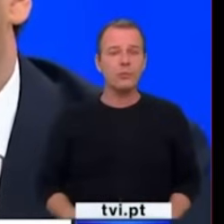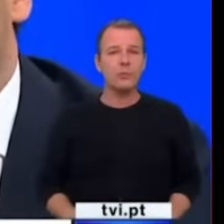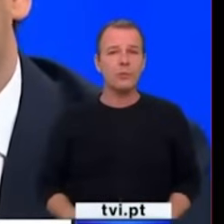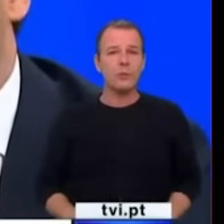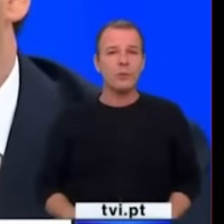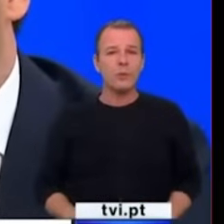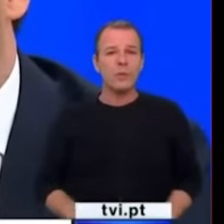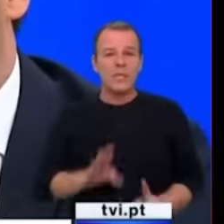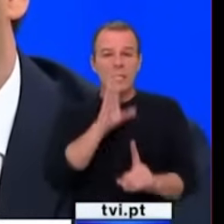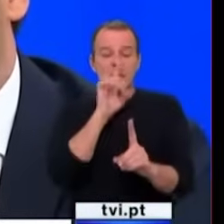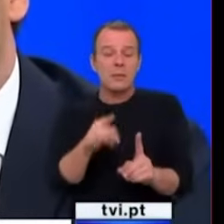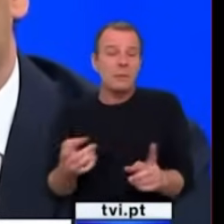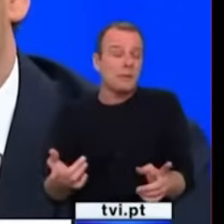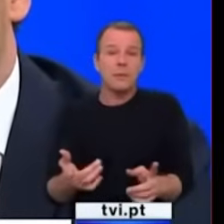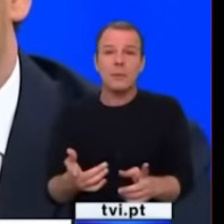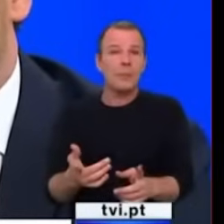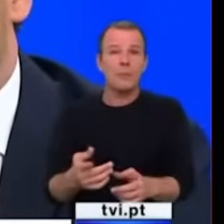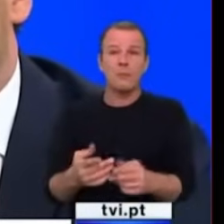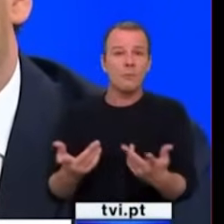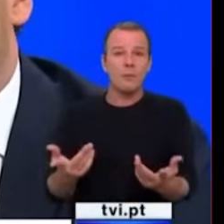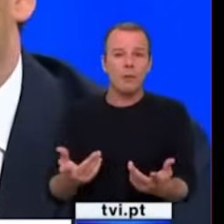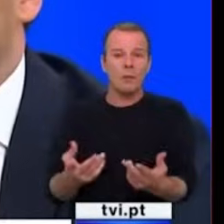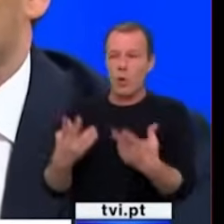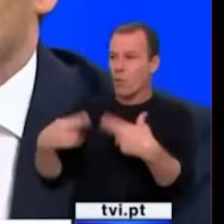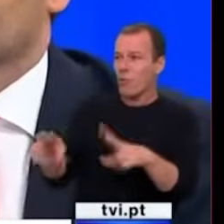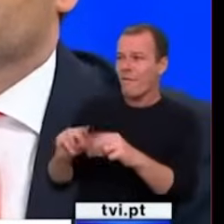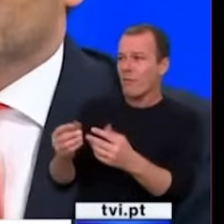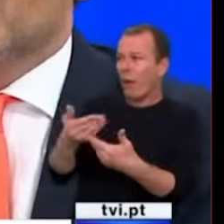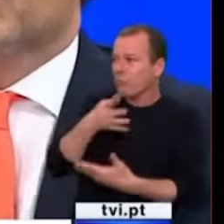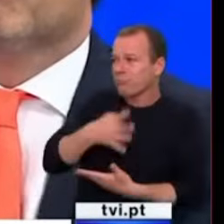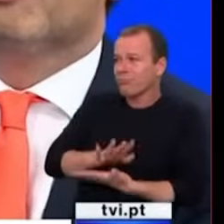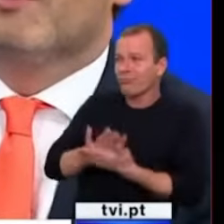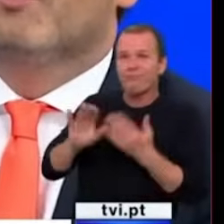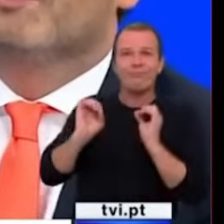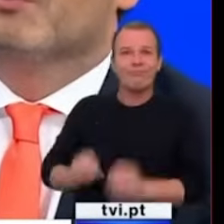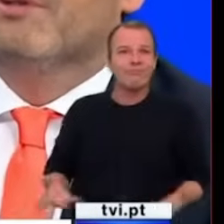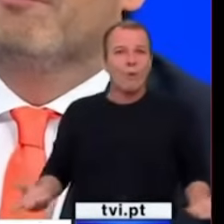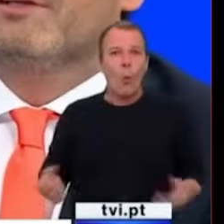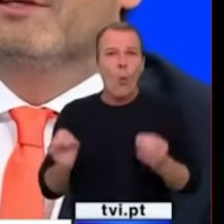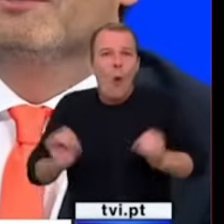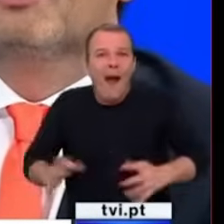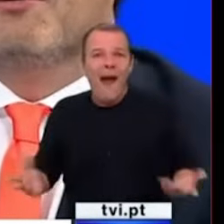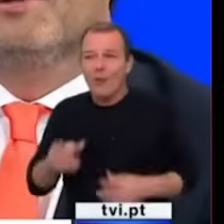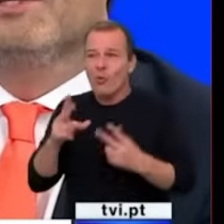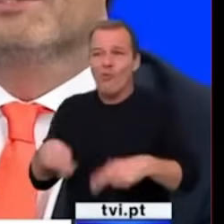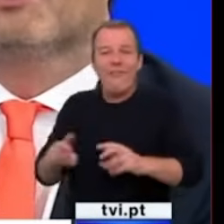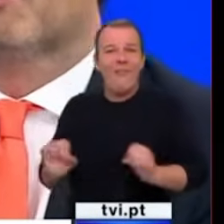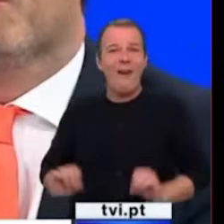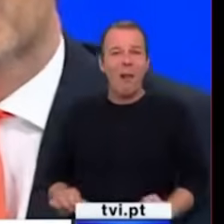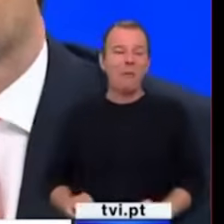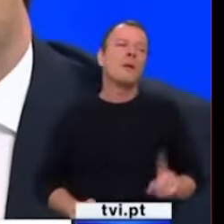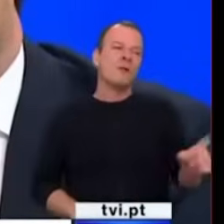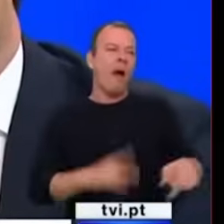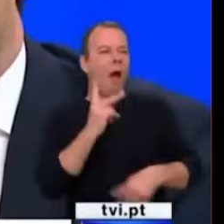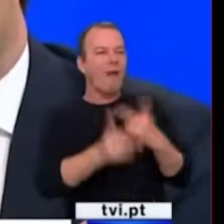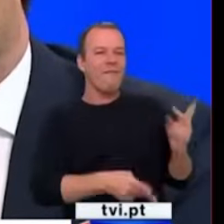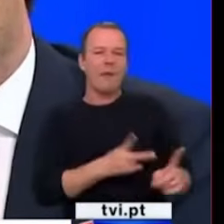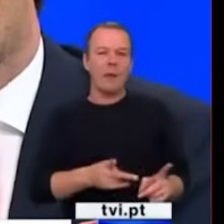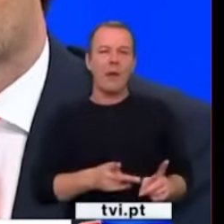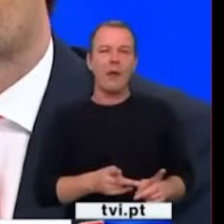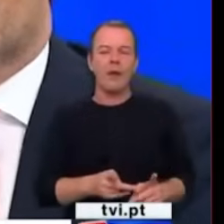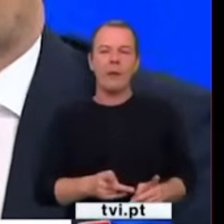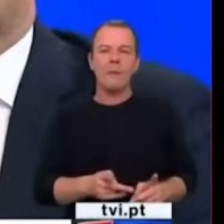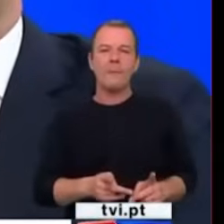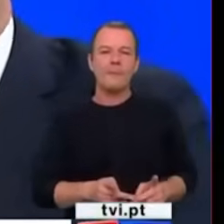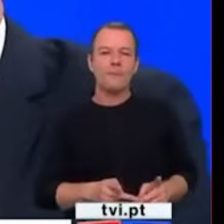portanto se não troue nenhuma novidade mas não trouxe nenhuma novidade percebe isso perce isso P quando avalia só avalia for